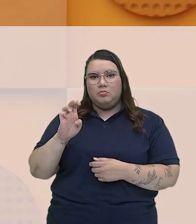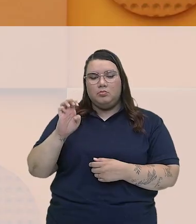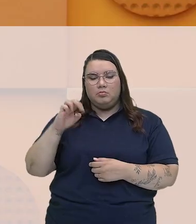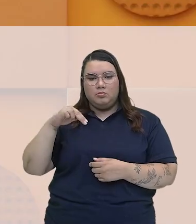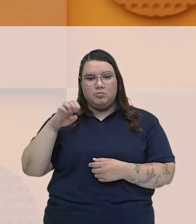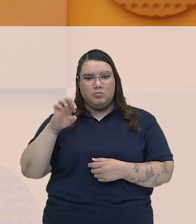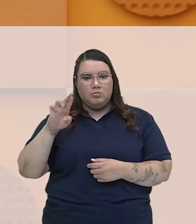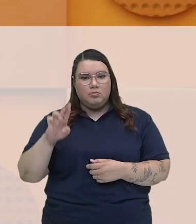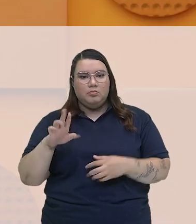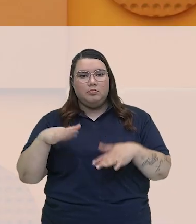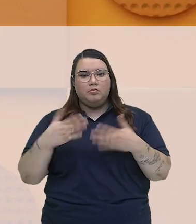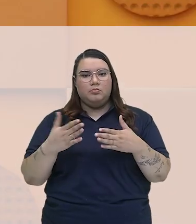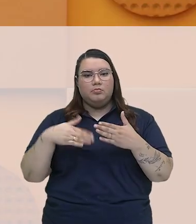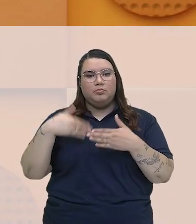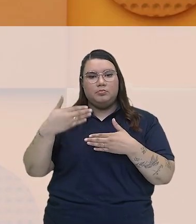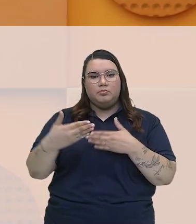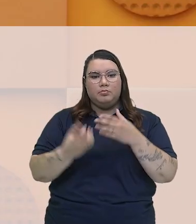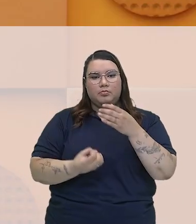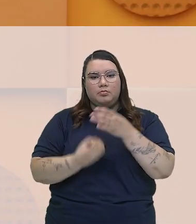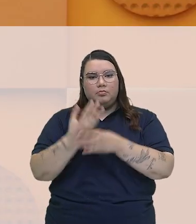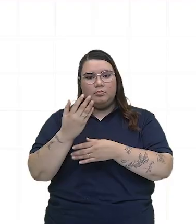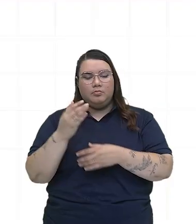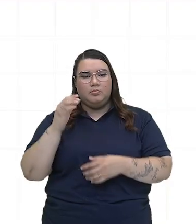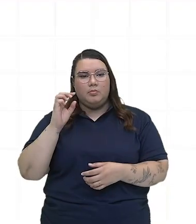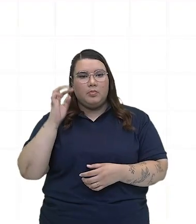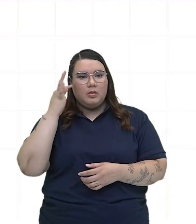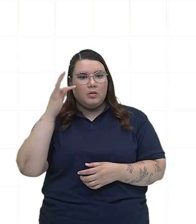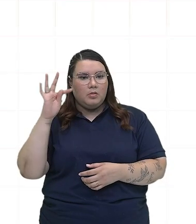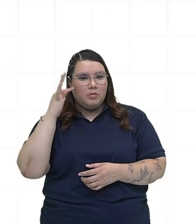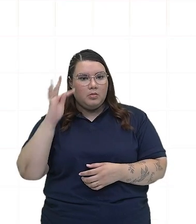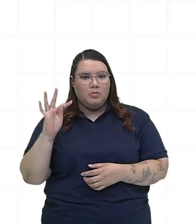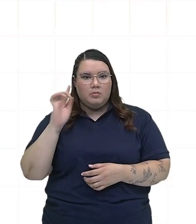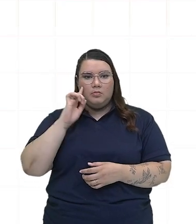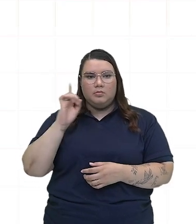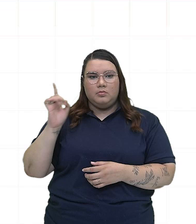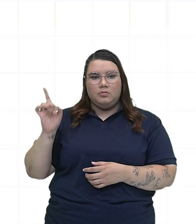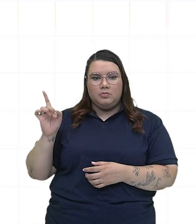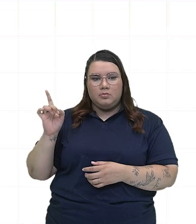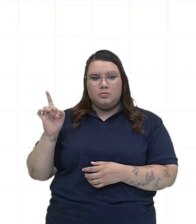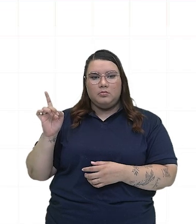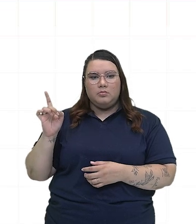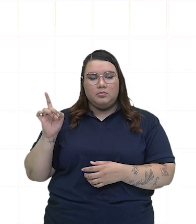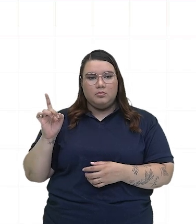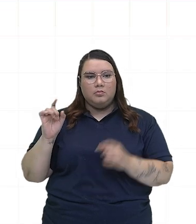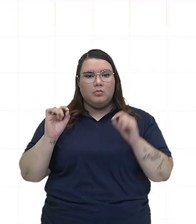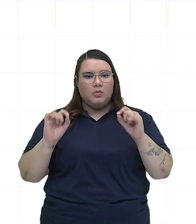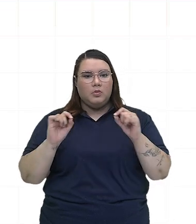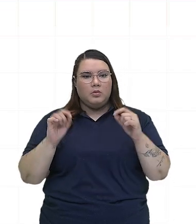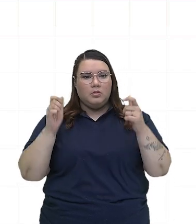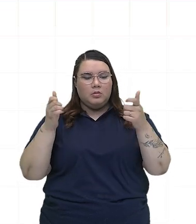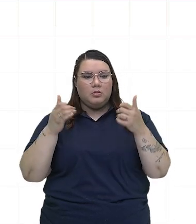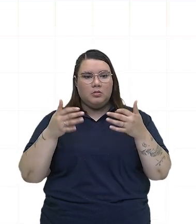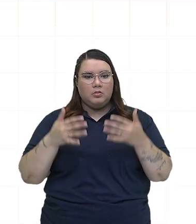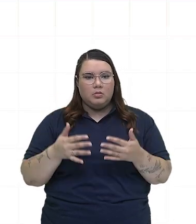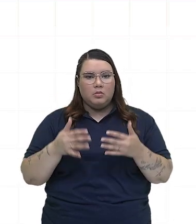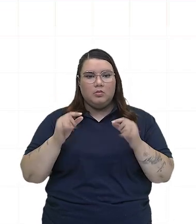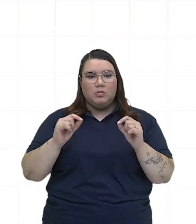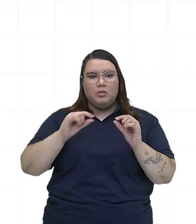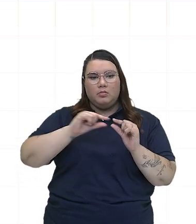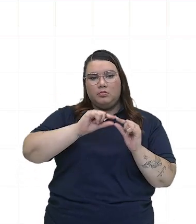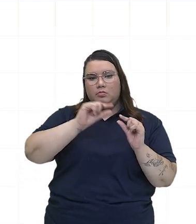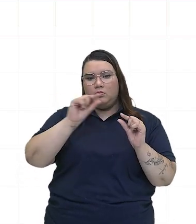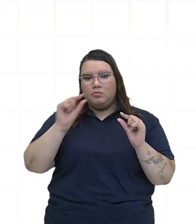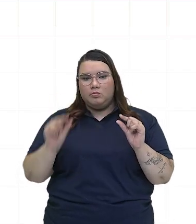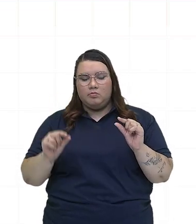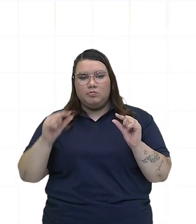e aí a gente vai ter a teoria da tectônica de placas. A tectônica de placas ela afirma que a crosta